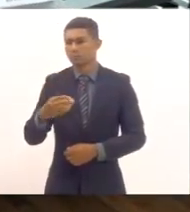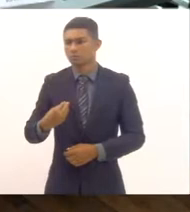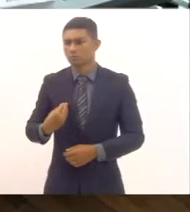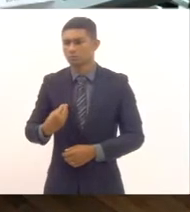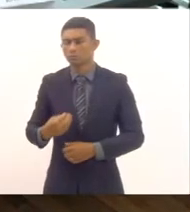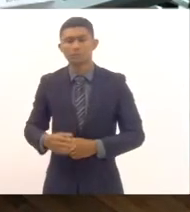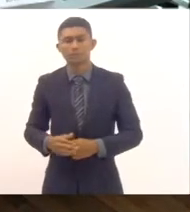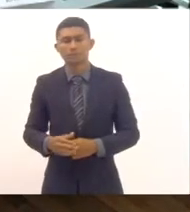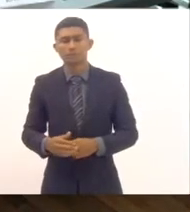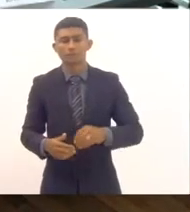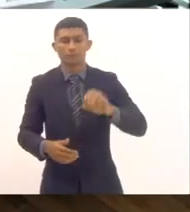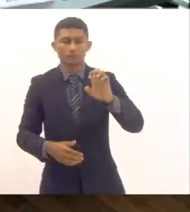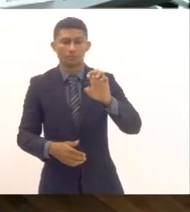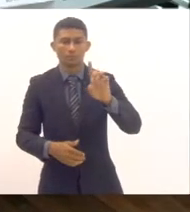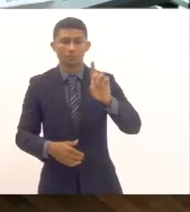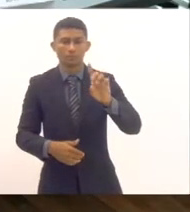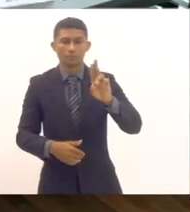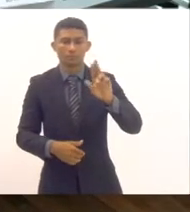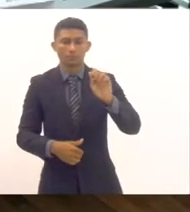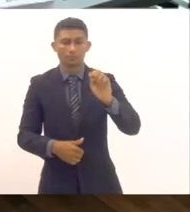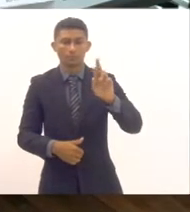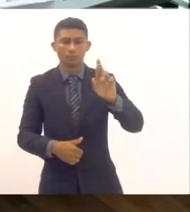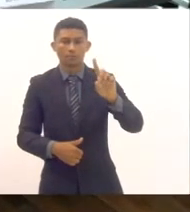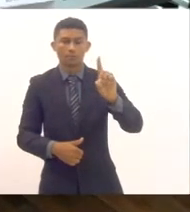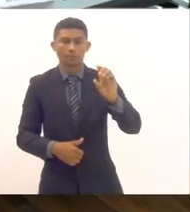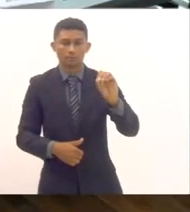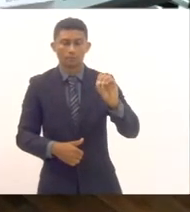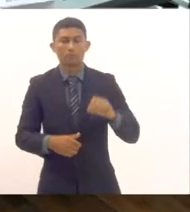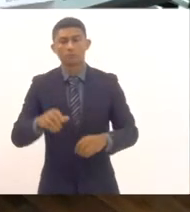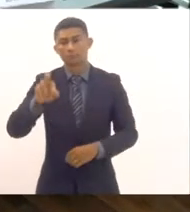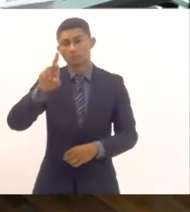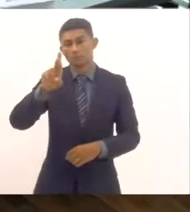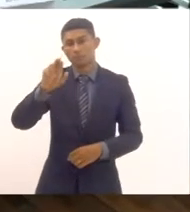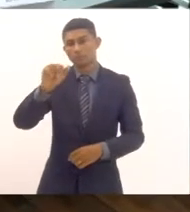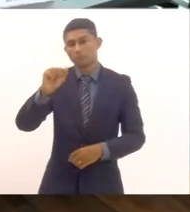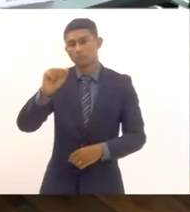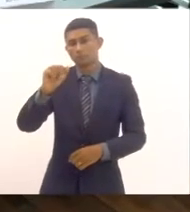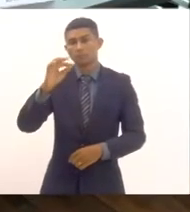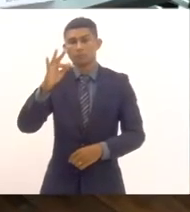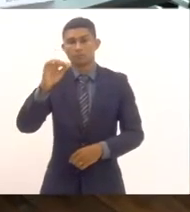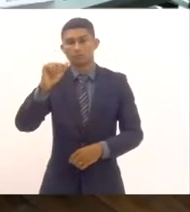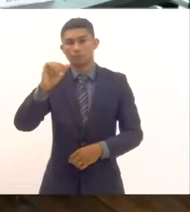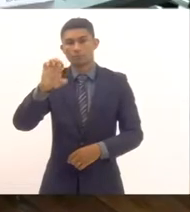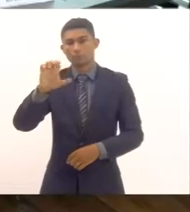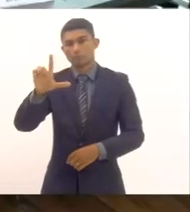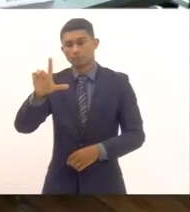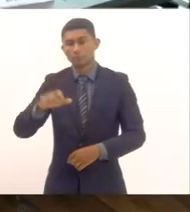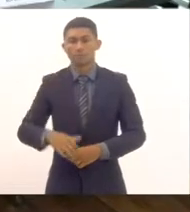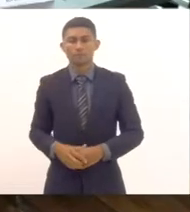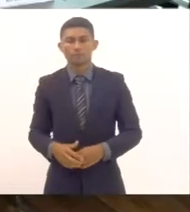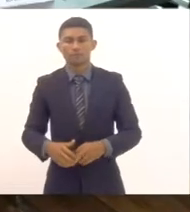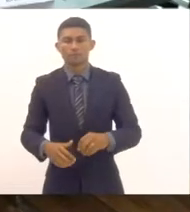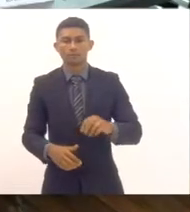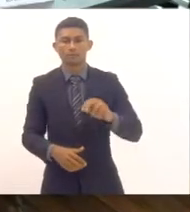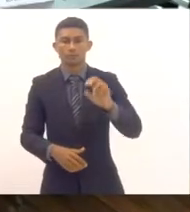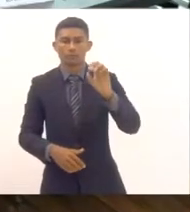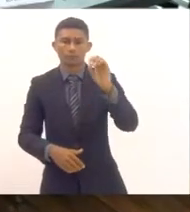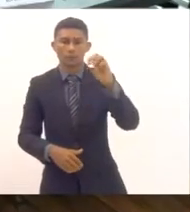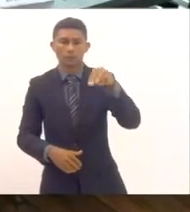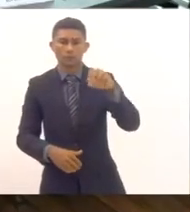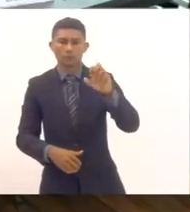o Eduardo Santiago o Rafael Matos e Homero Freitas